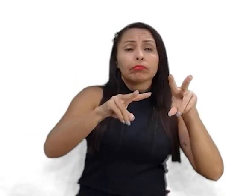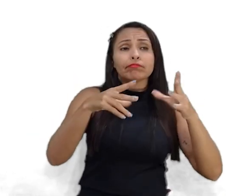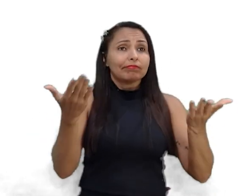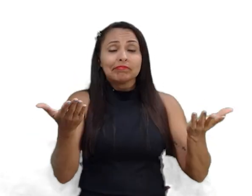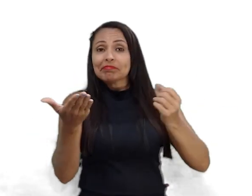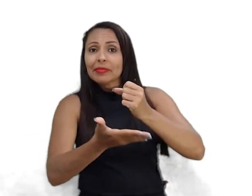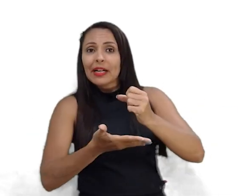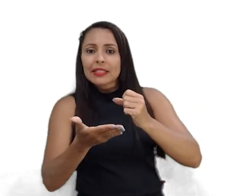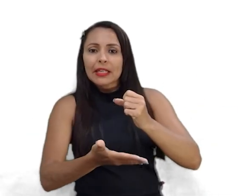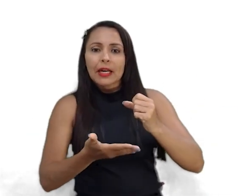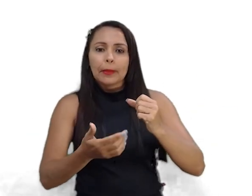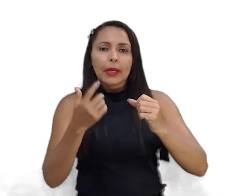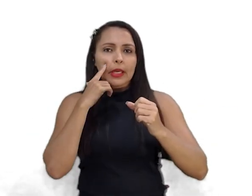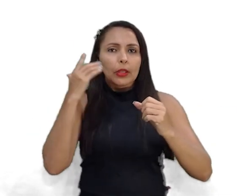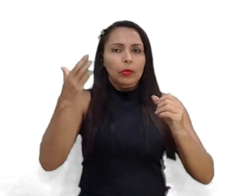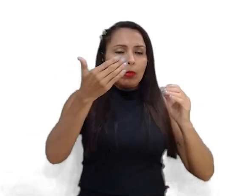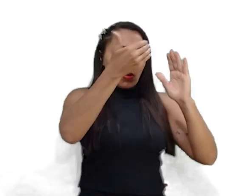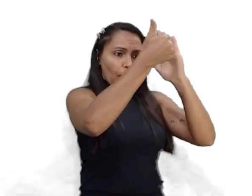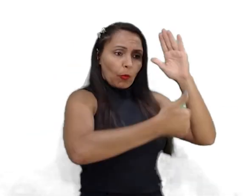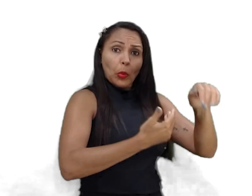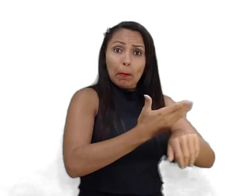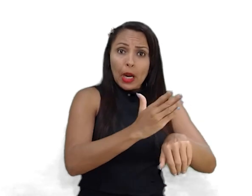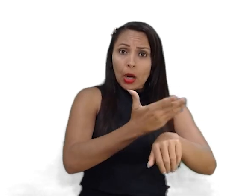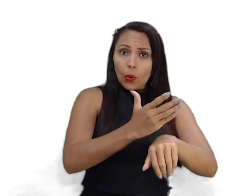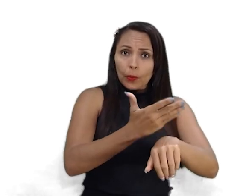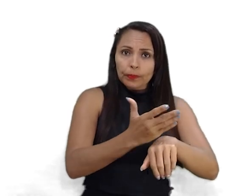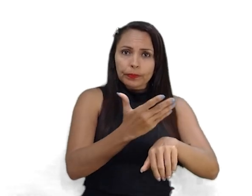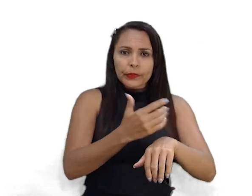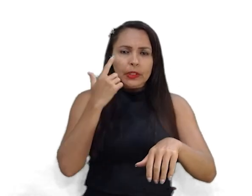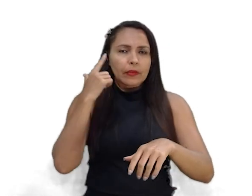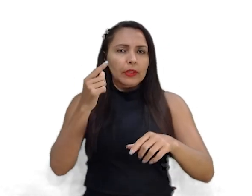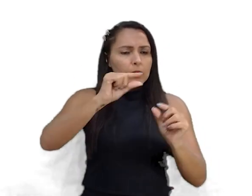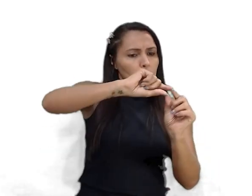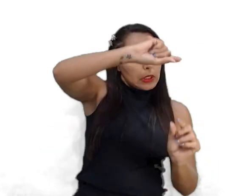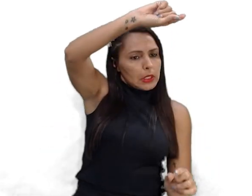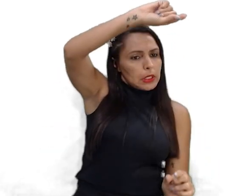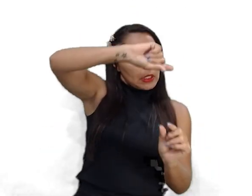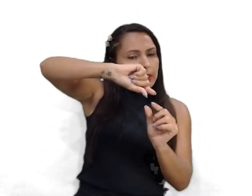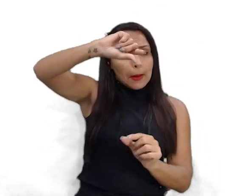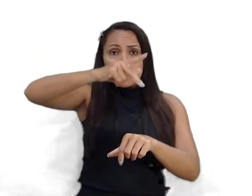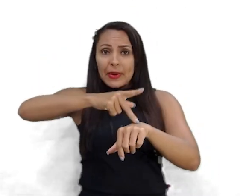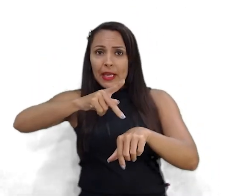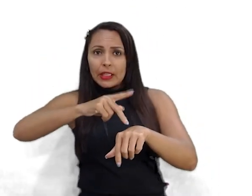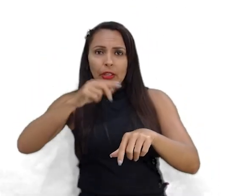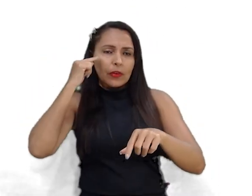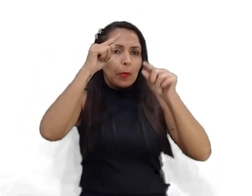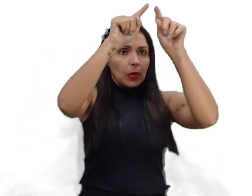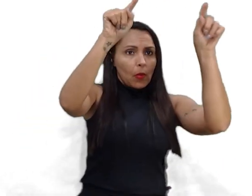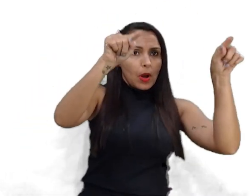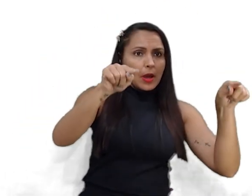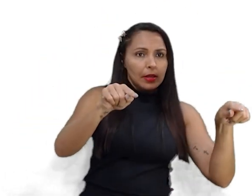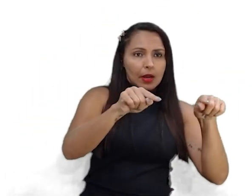basicamente um fundo branco como base, a intersecção de linhas pretas, né, formando quadrados e